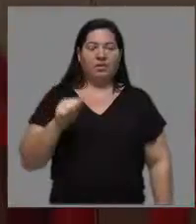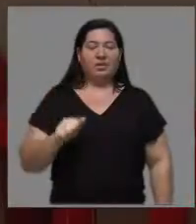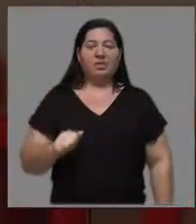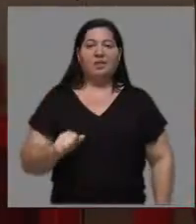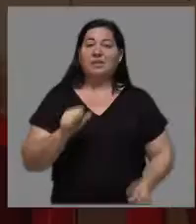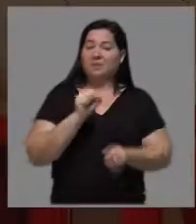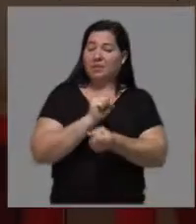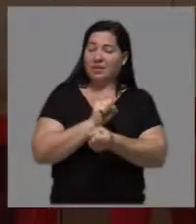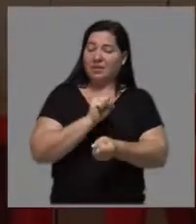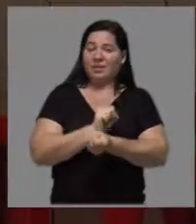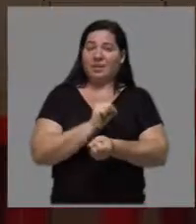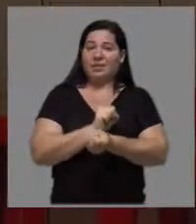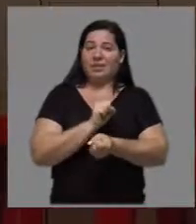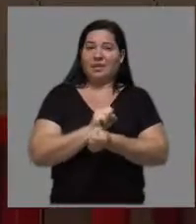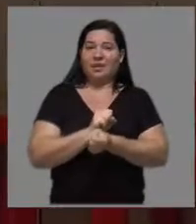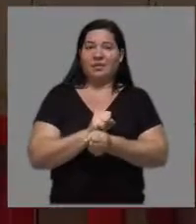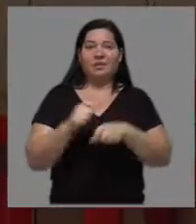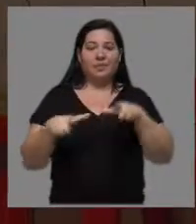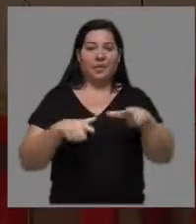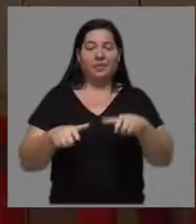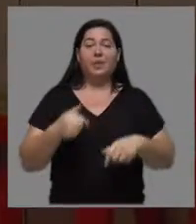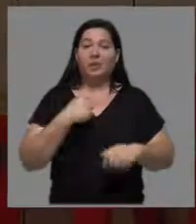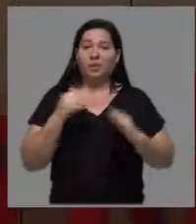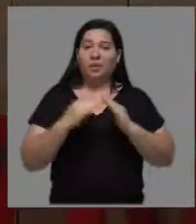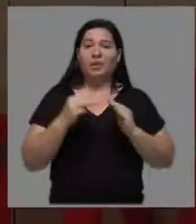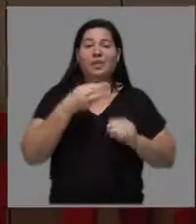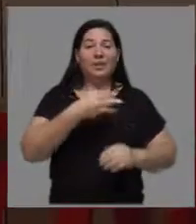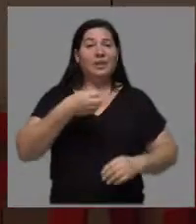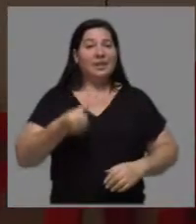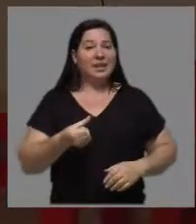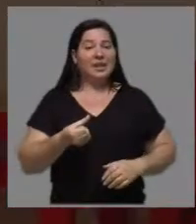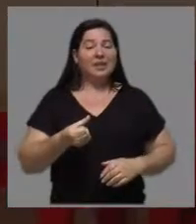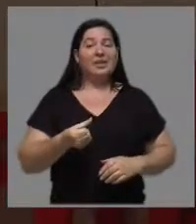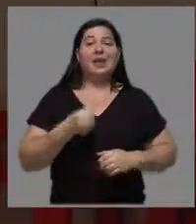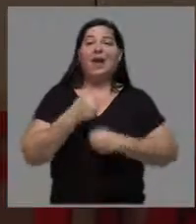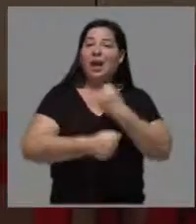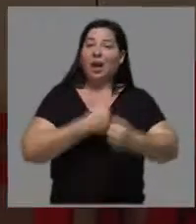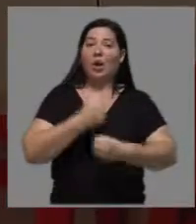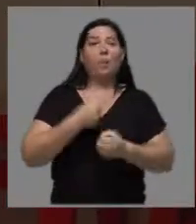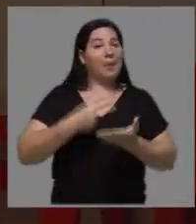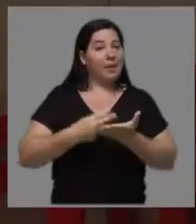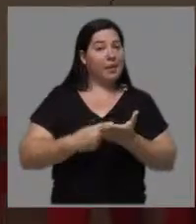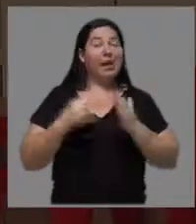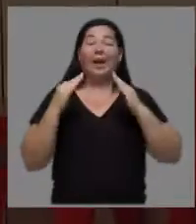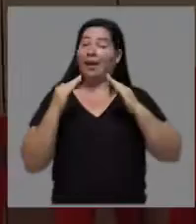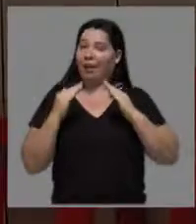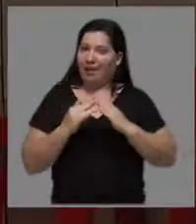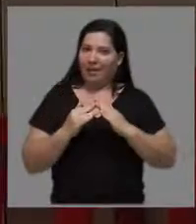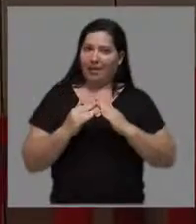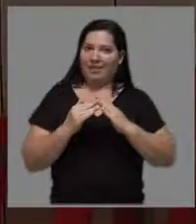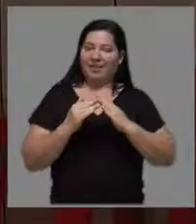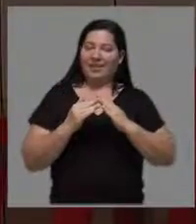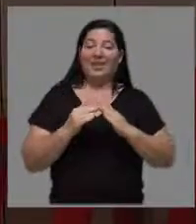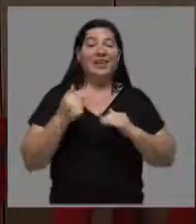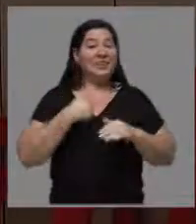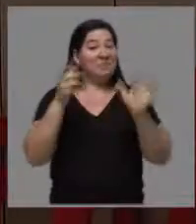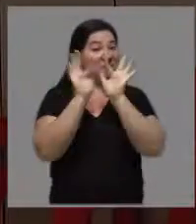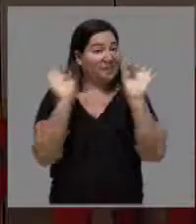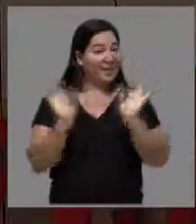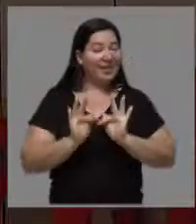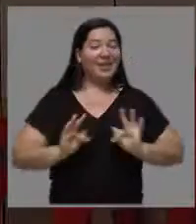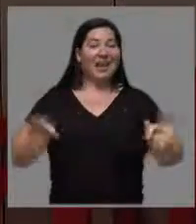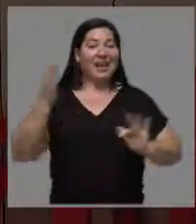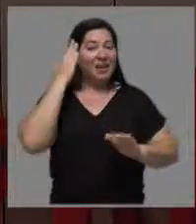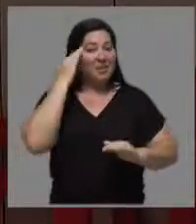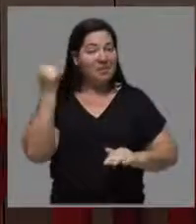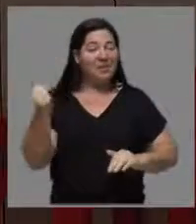Jardim Europa, 36 anos, na mesma casa. Então eu fico muito feliz de saber que agora